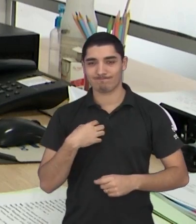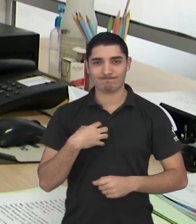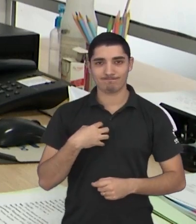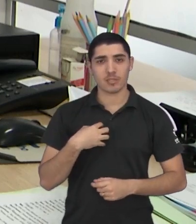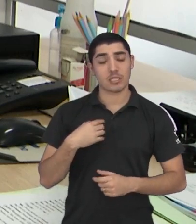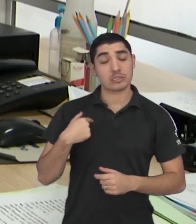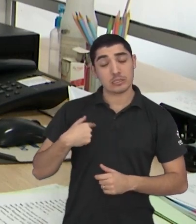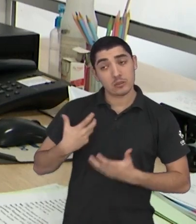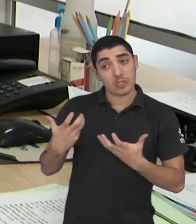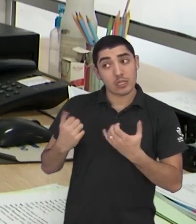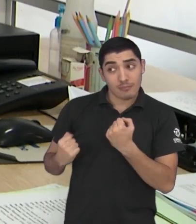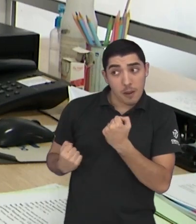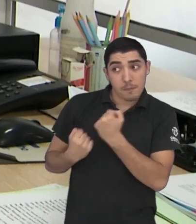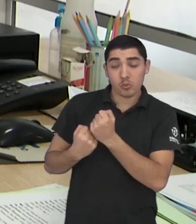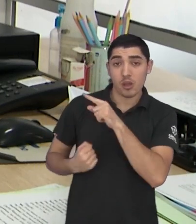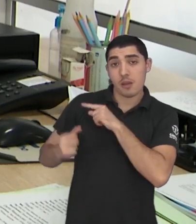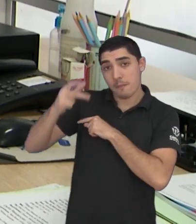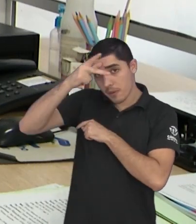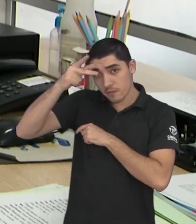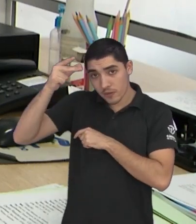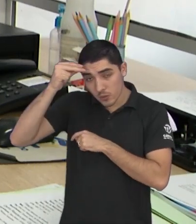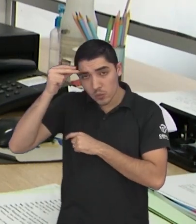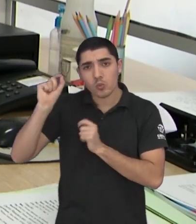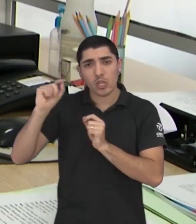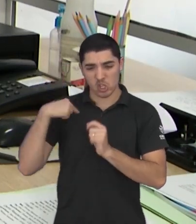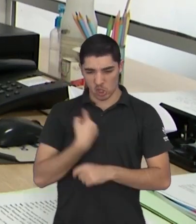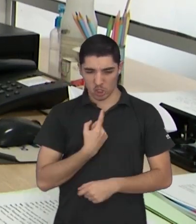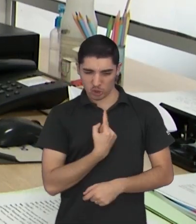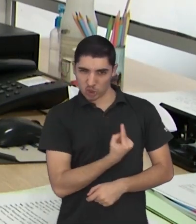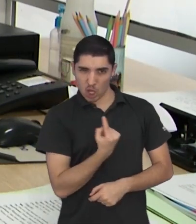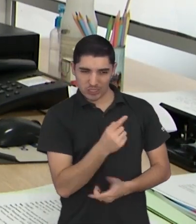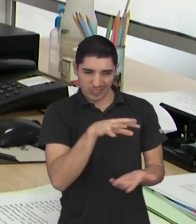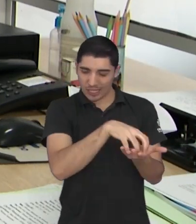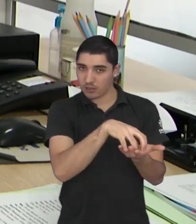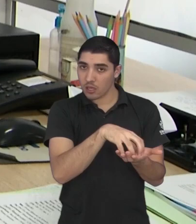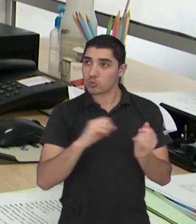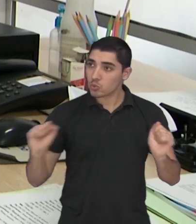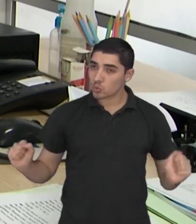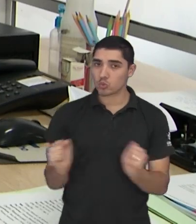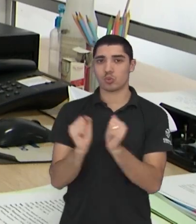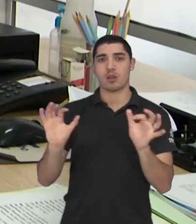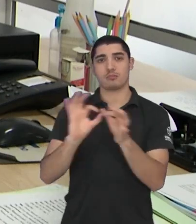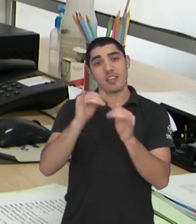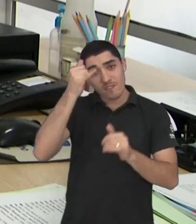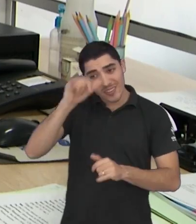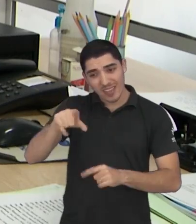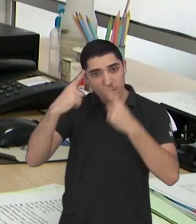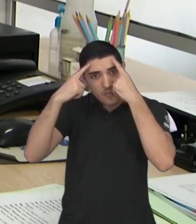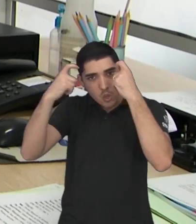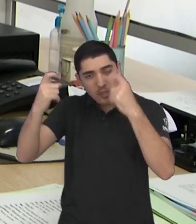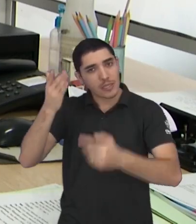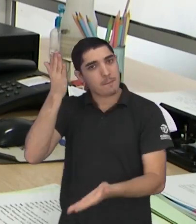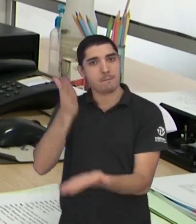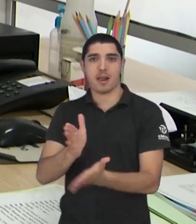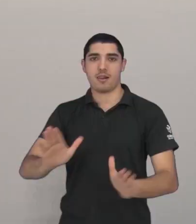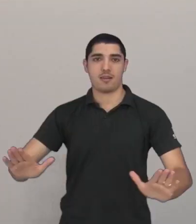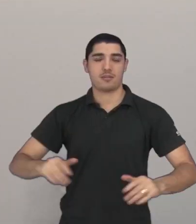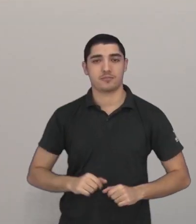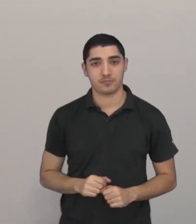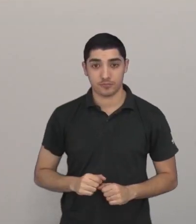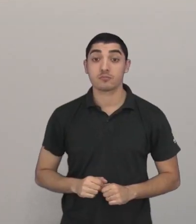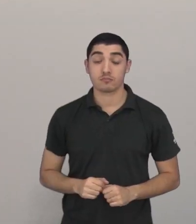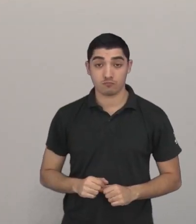que necessita de hemodiálise. E a saúde foi o assunto abordado pelo vereador Dr. José Cláudio. Ele destacou uma reunião realizada pela